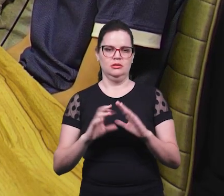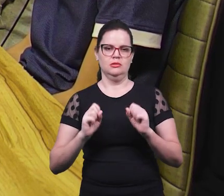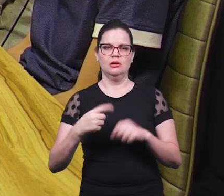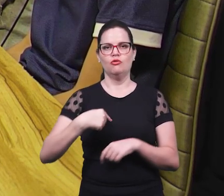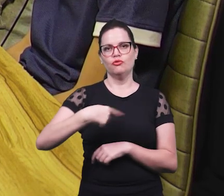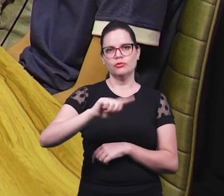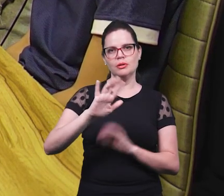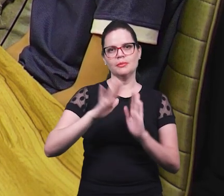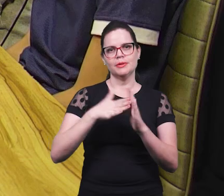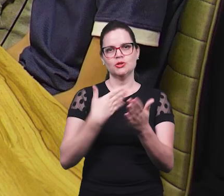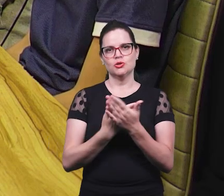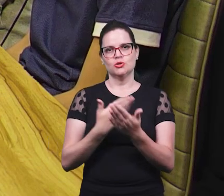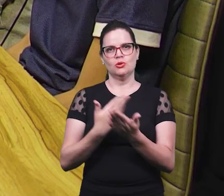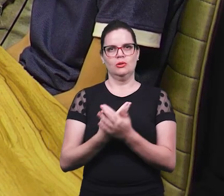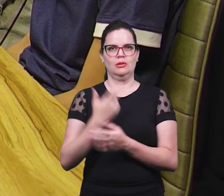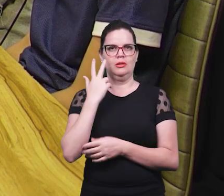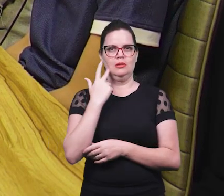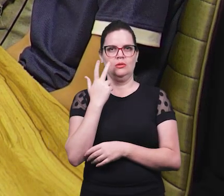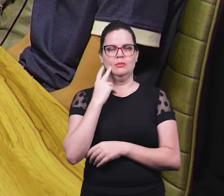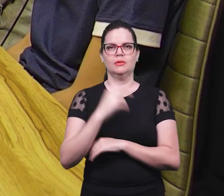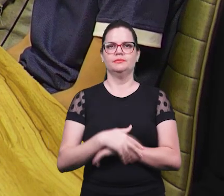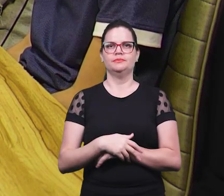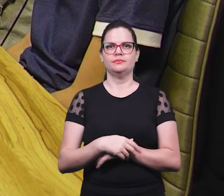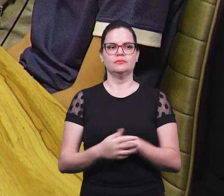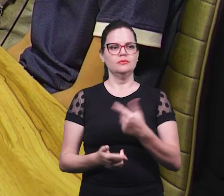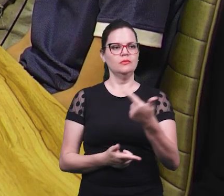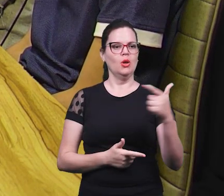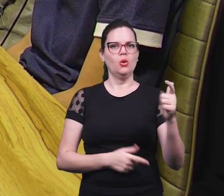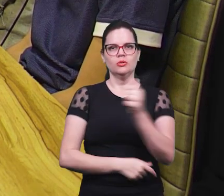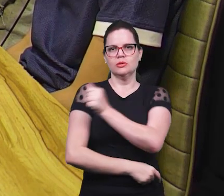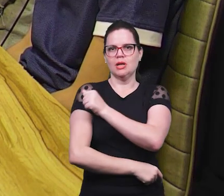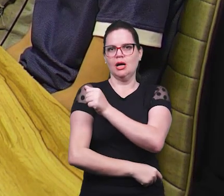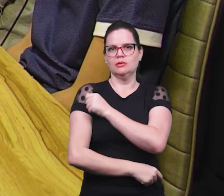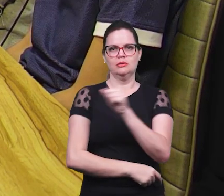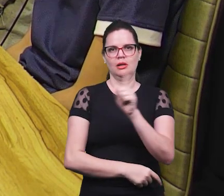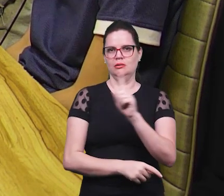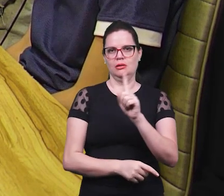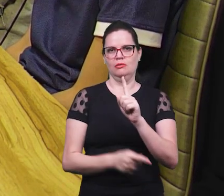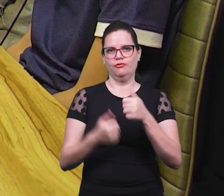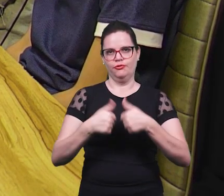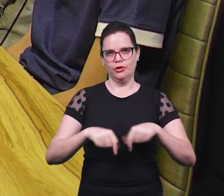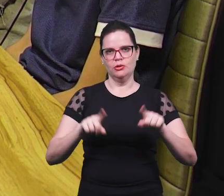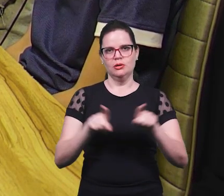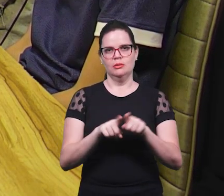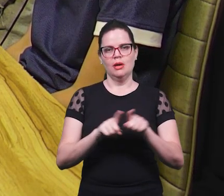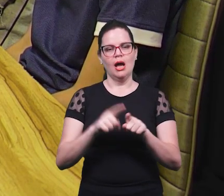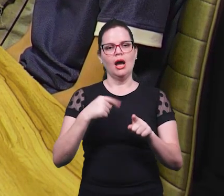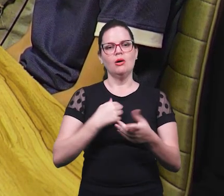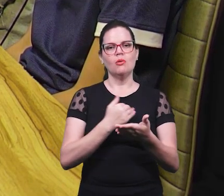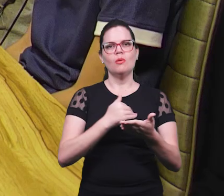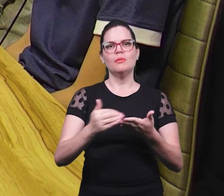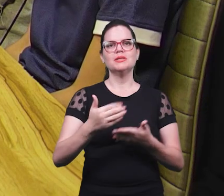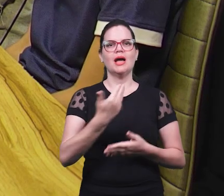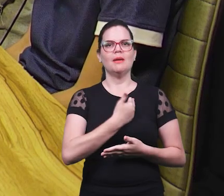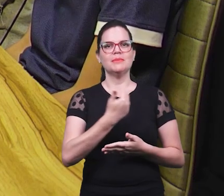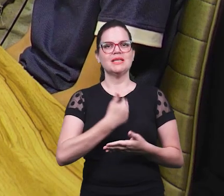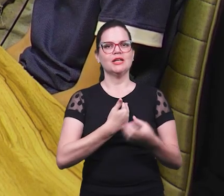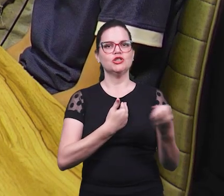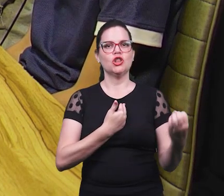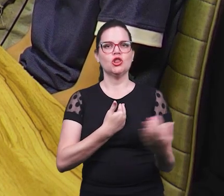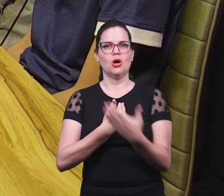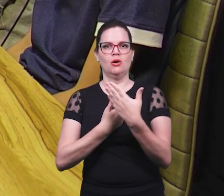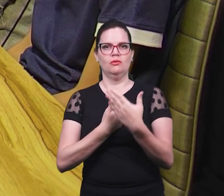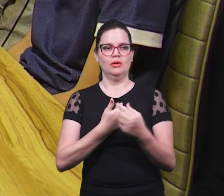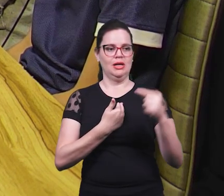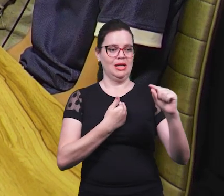para a escola. E com os outros alunos que também não foram para a escola, eu fui fazendo outras amizades. E aquele